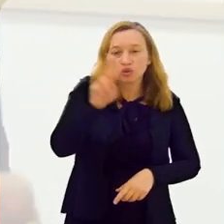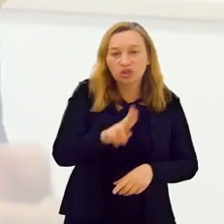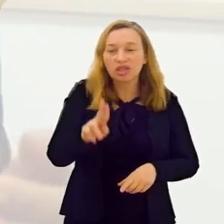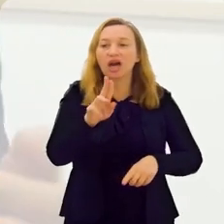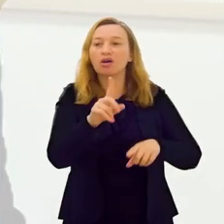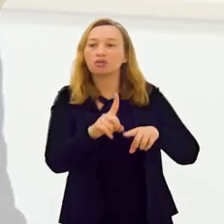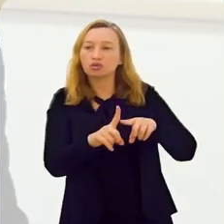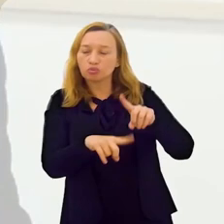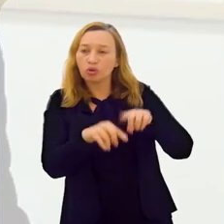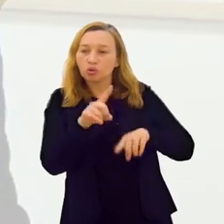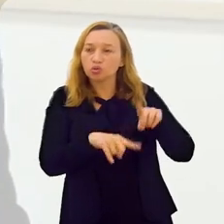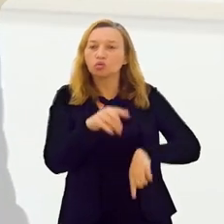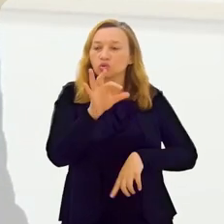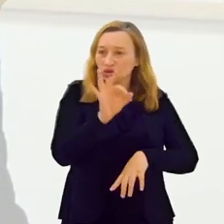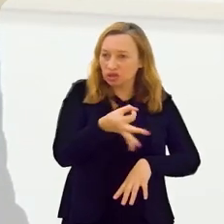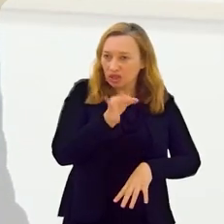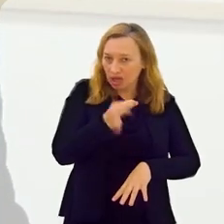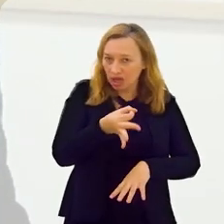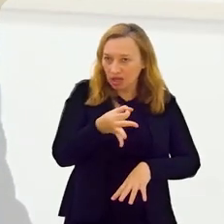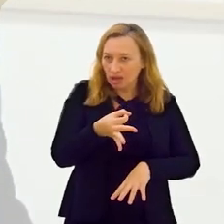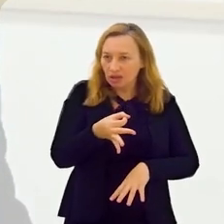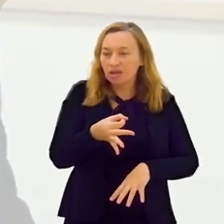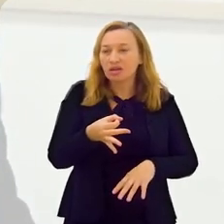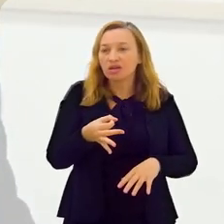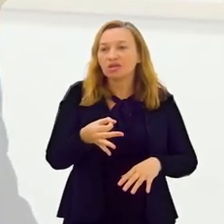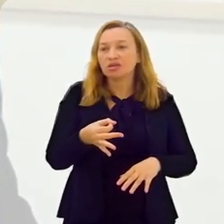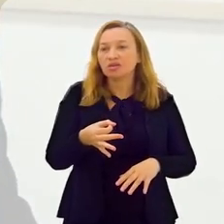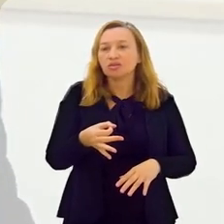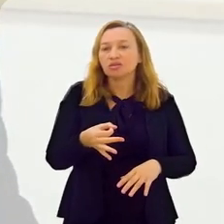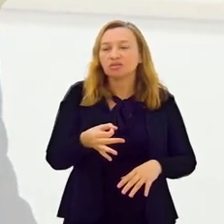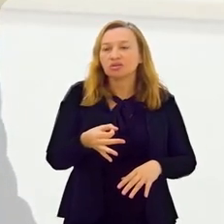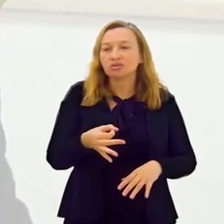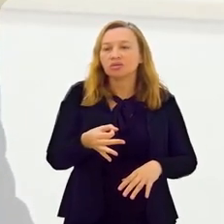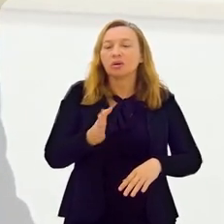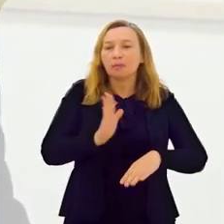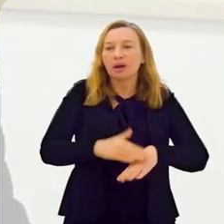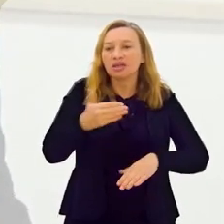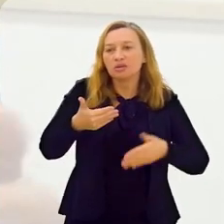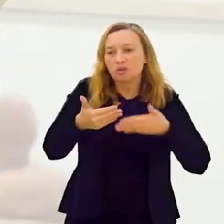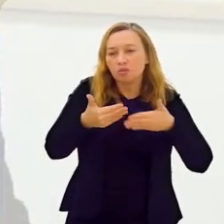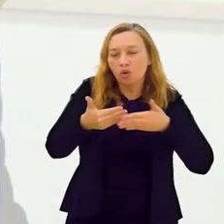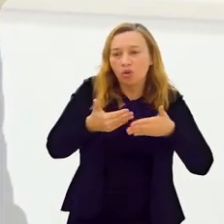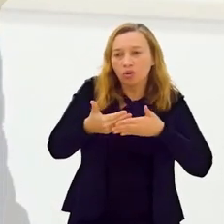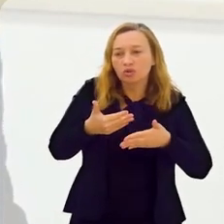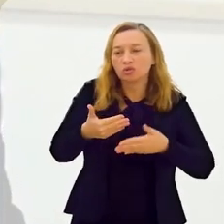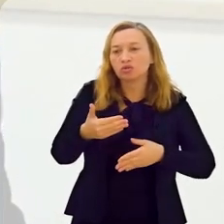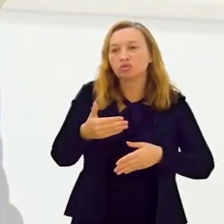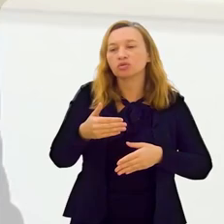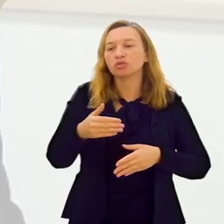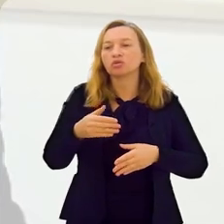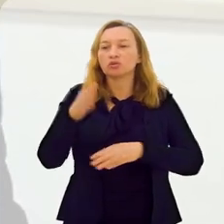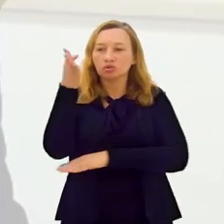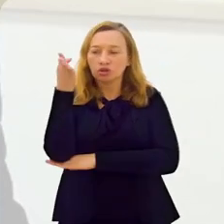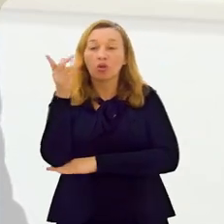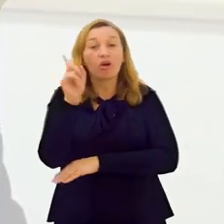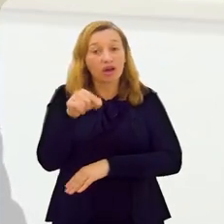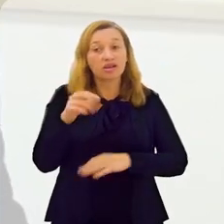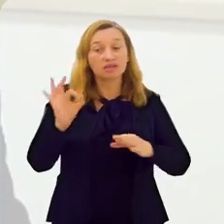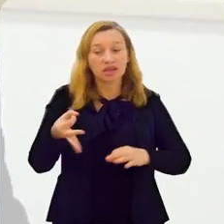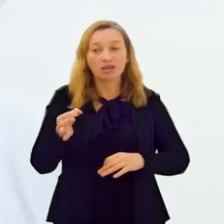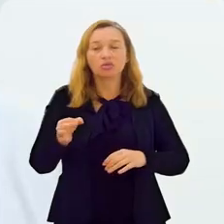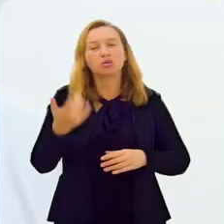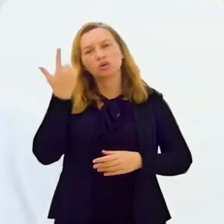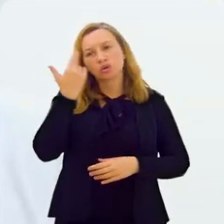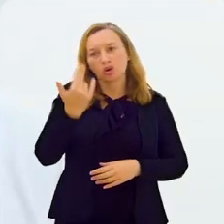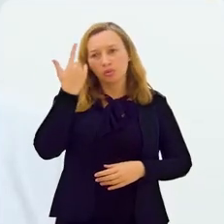importante, usar os ingredientes que tem o máximo possível dos ingredientes que estão mais próximos da